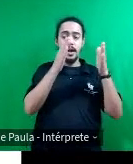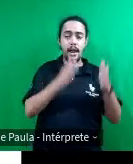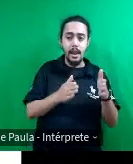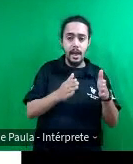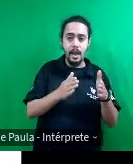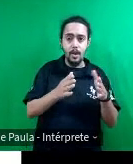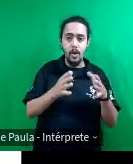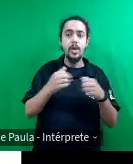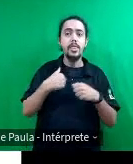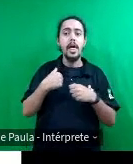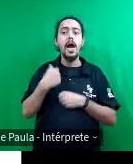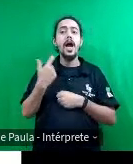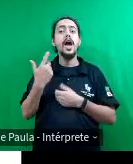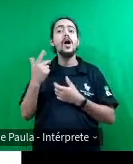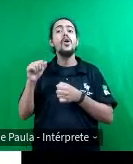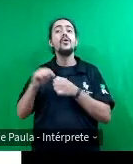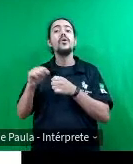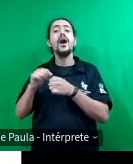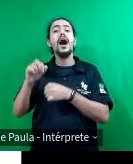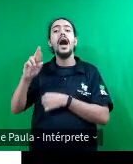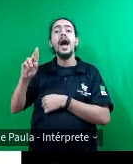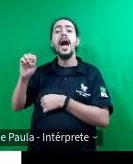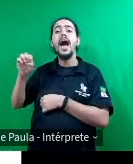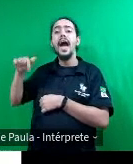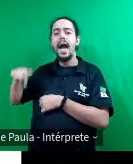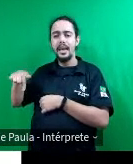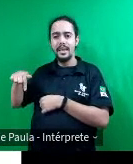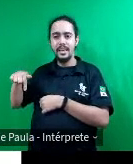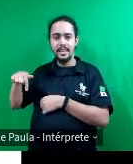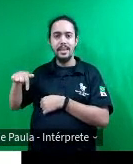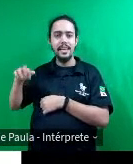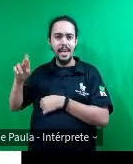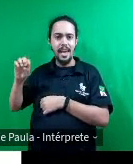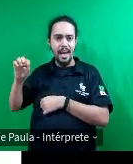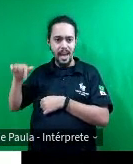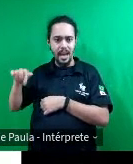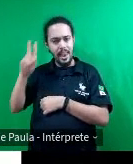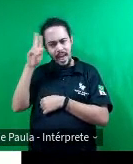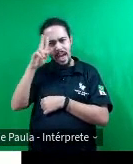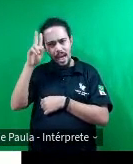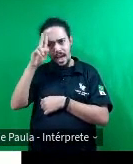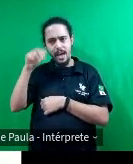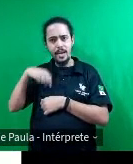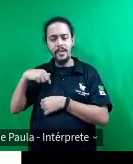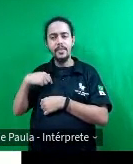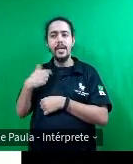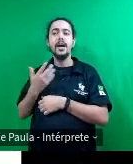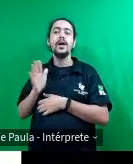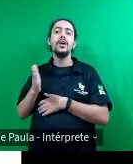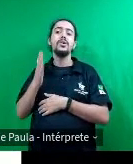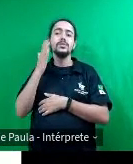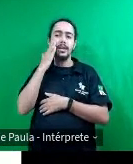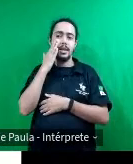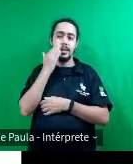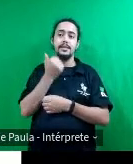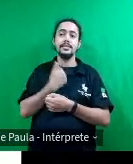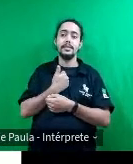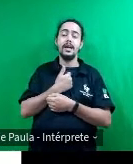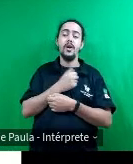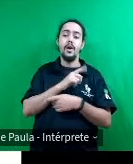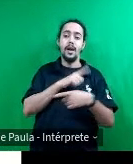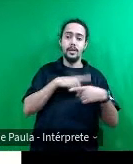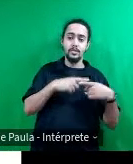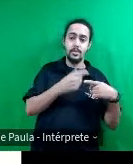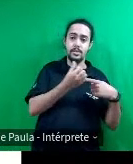resistor equivalente, o REC. Que eu calculei aqui, ó, de 2,4 ohms. Então, se eu tenho um resistor de 6 em paralelo com um resistor